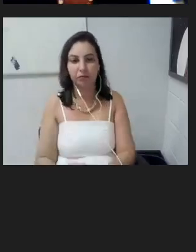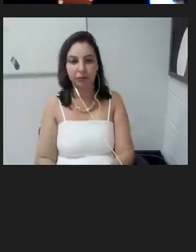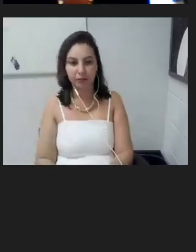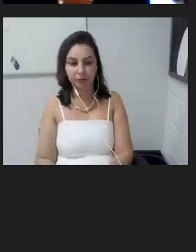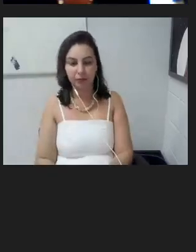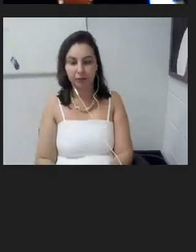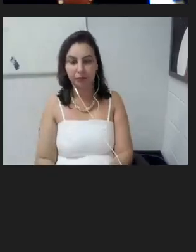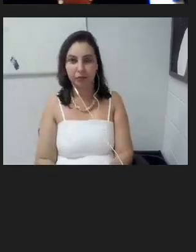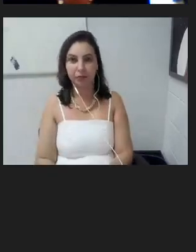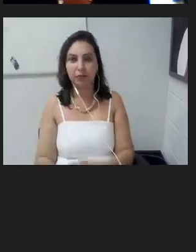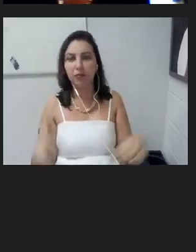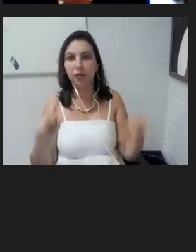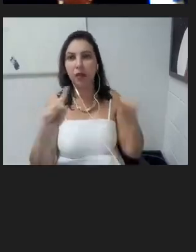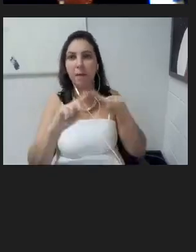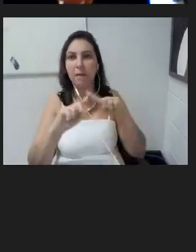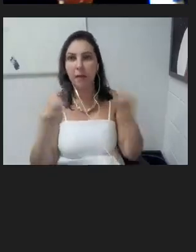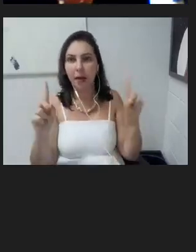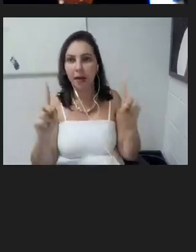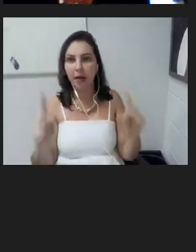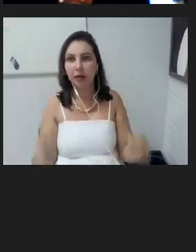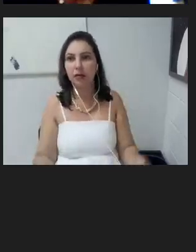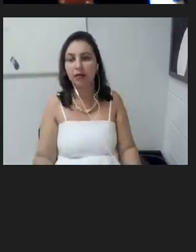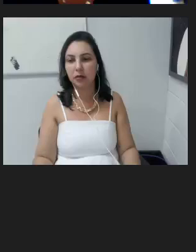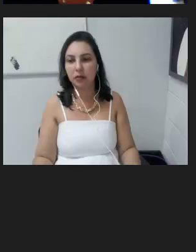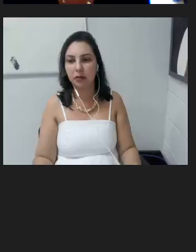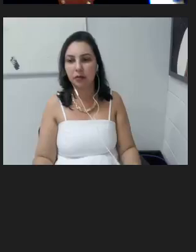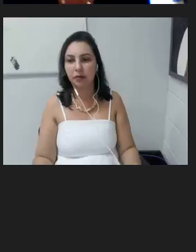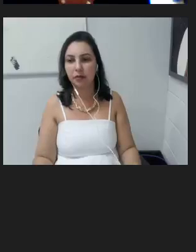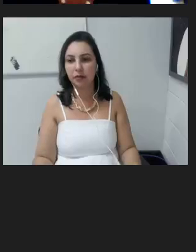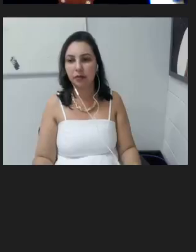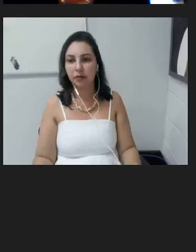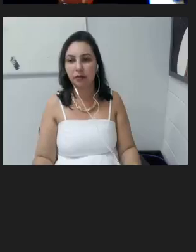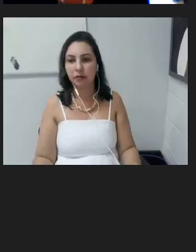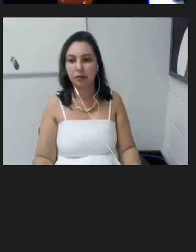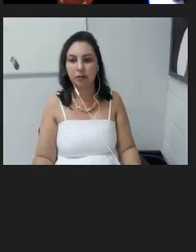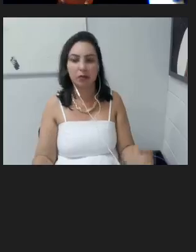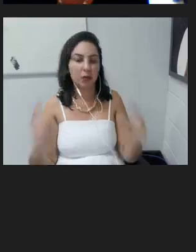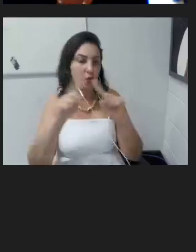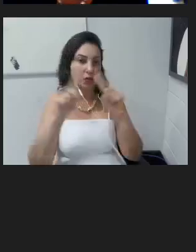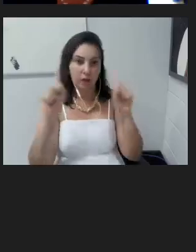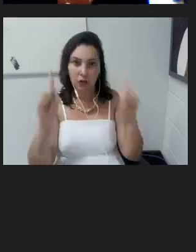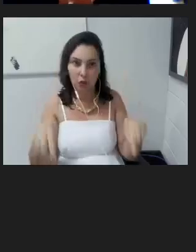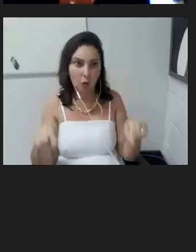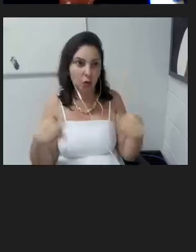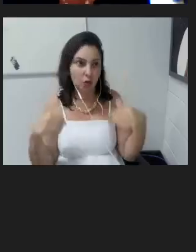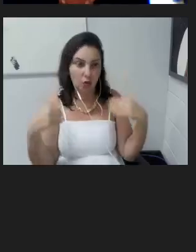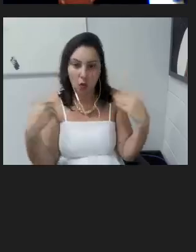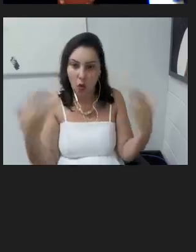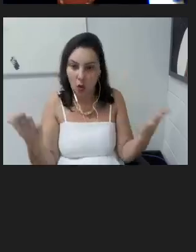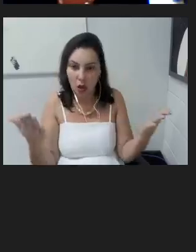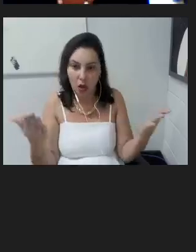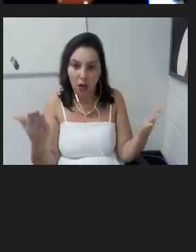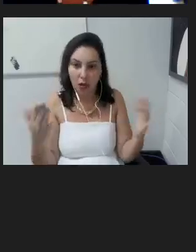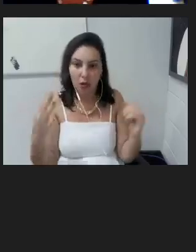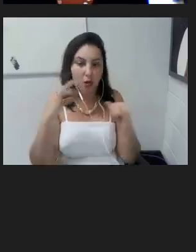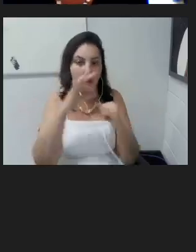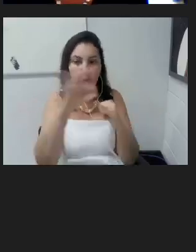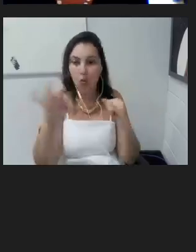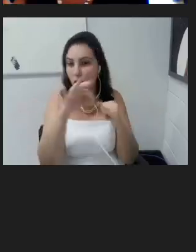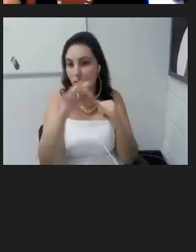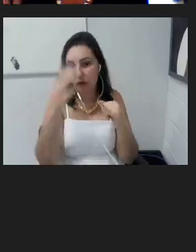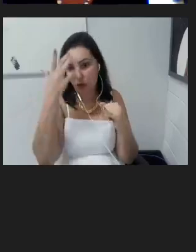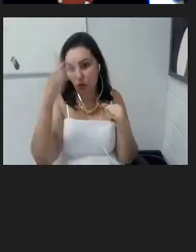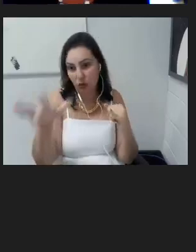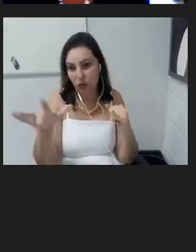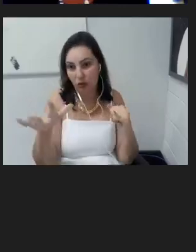Mas, os servidores, eu não sei dizer quais são os recursos que tem no IFE, no IFES, eu estou